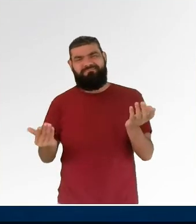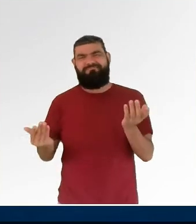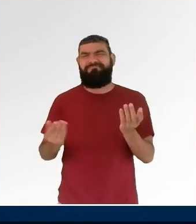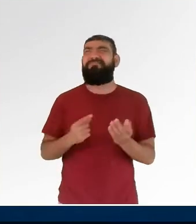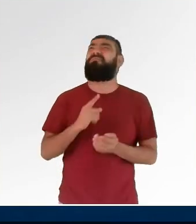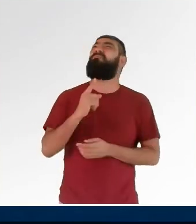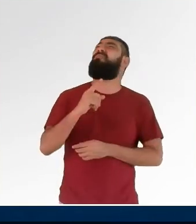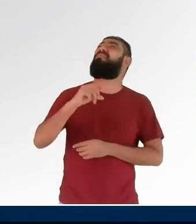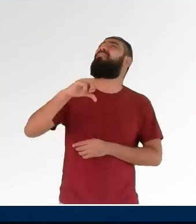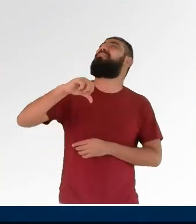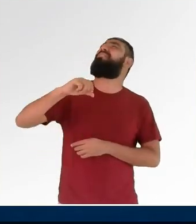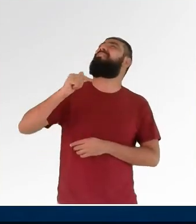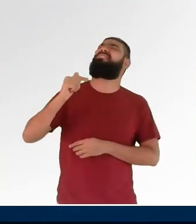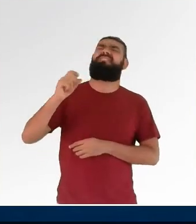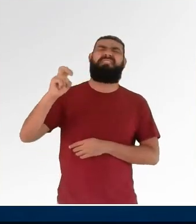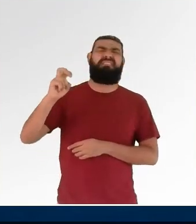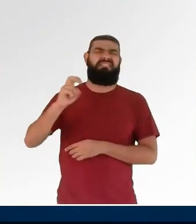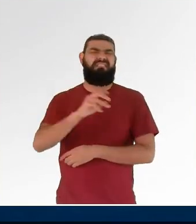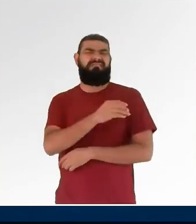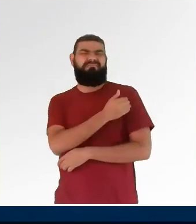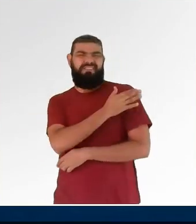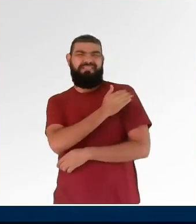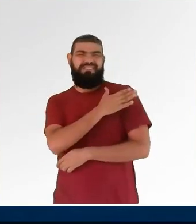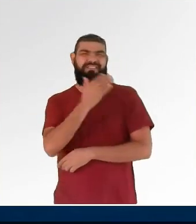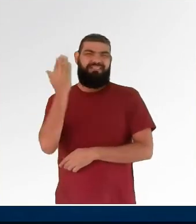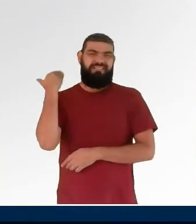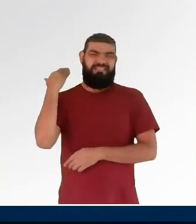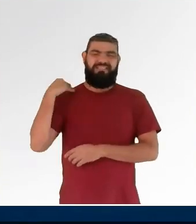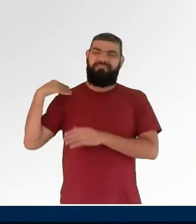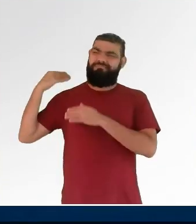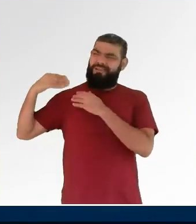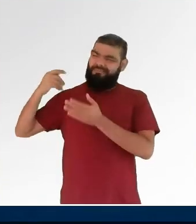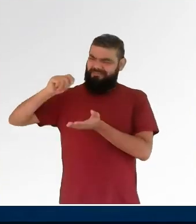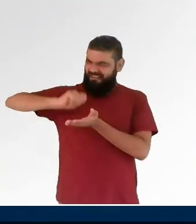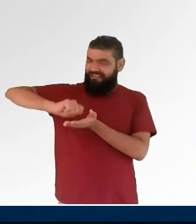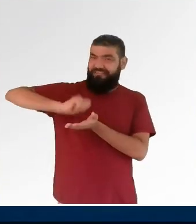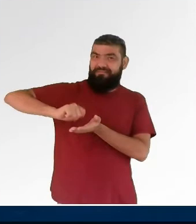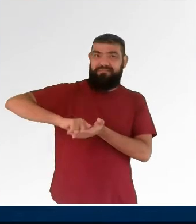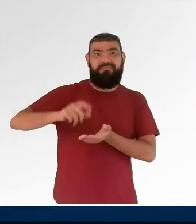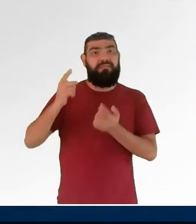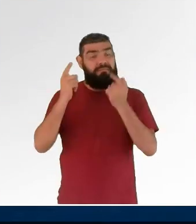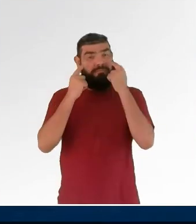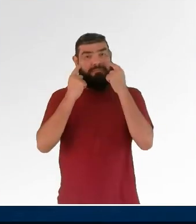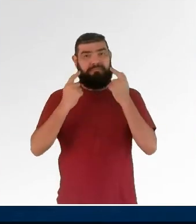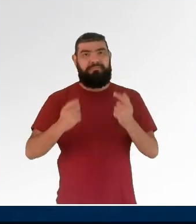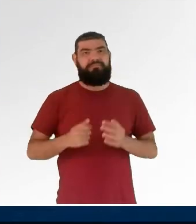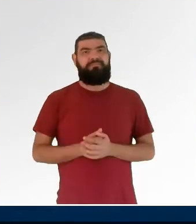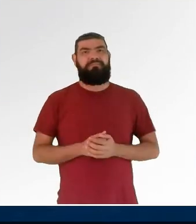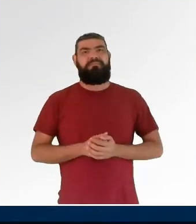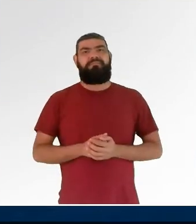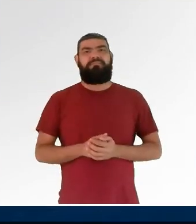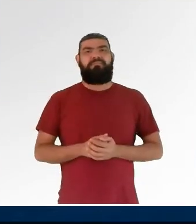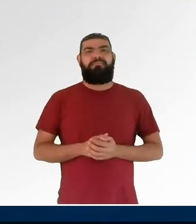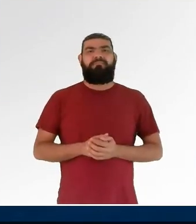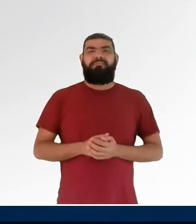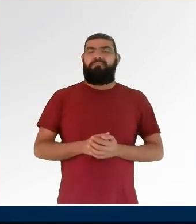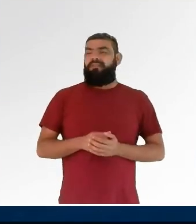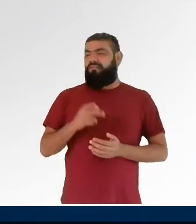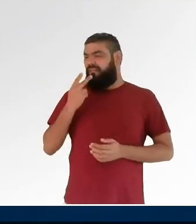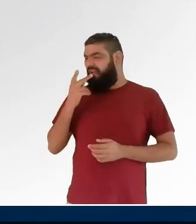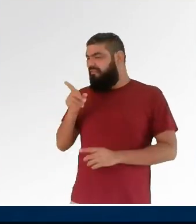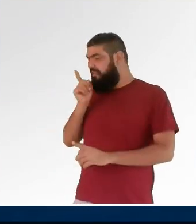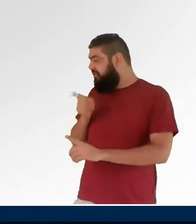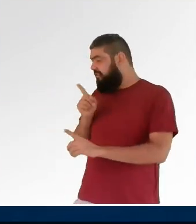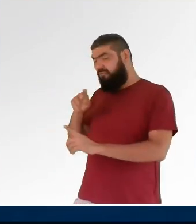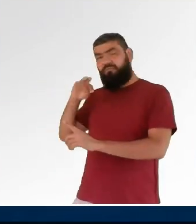1975, a nossa escritora produziu o livro. Então, olha que interessante. Quando diziam para a nossa personagem que tudo aquilo ali